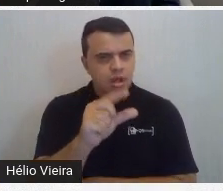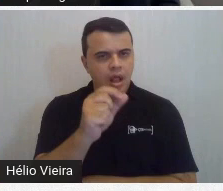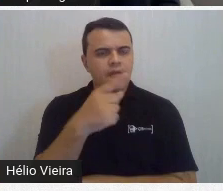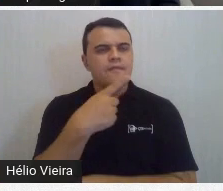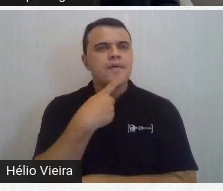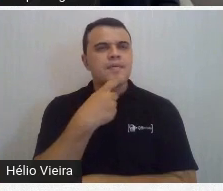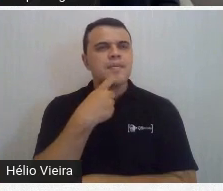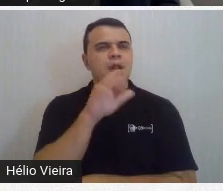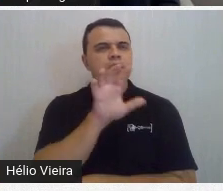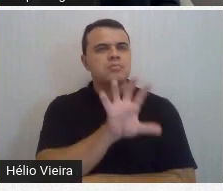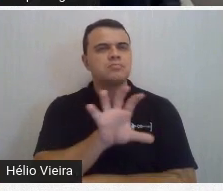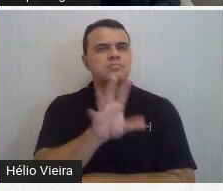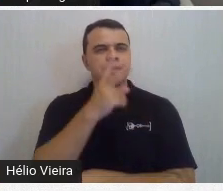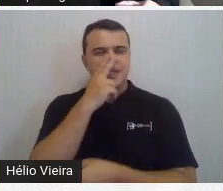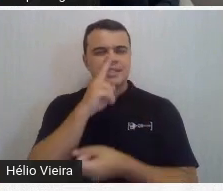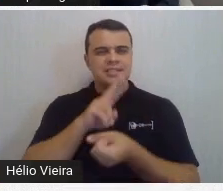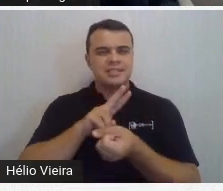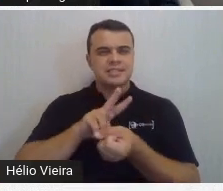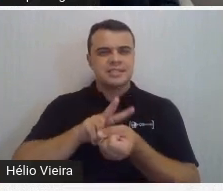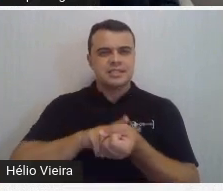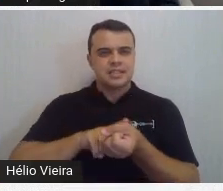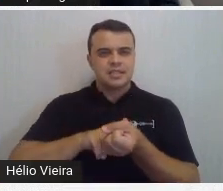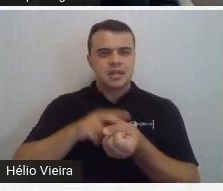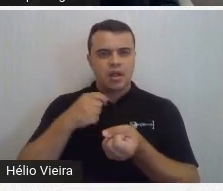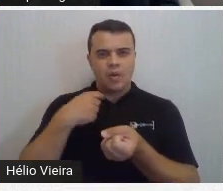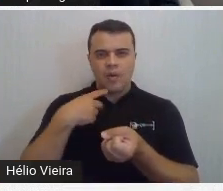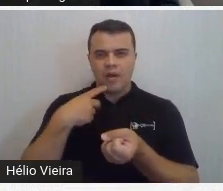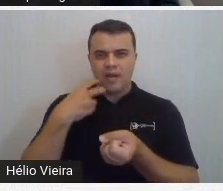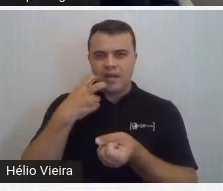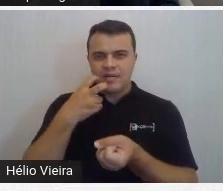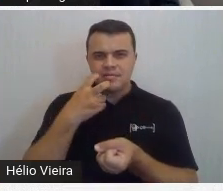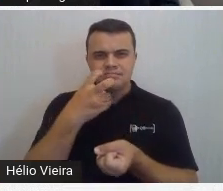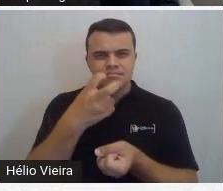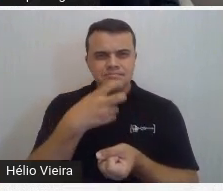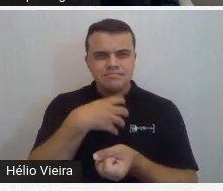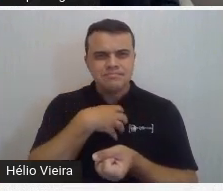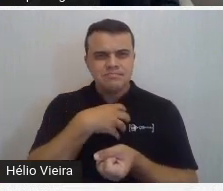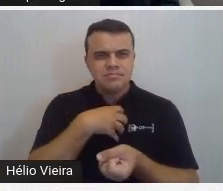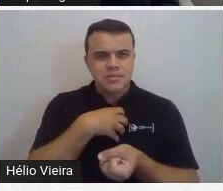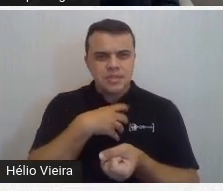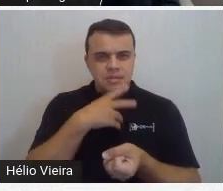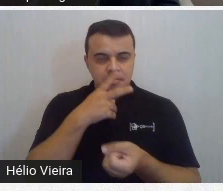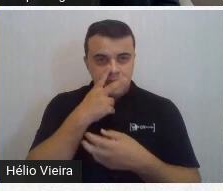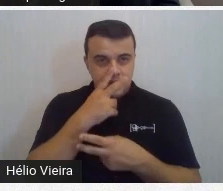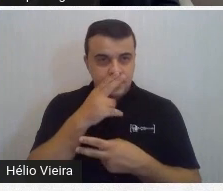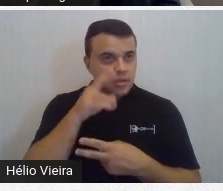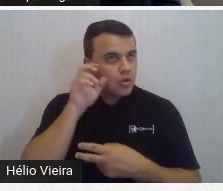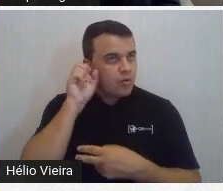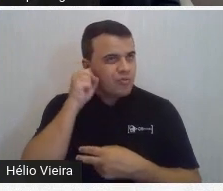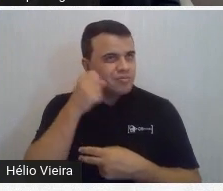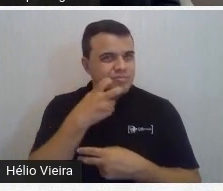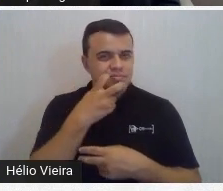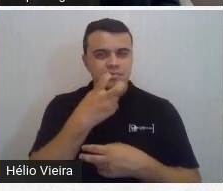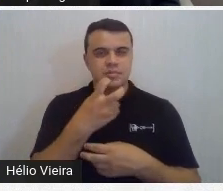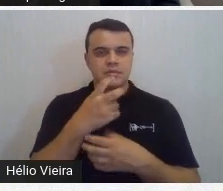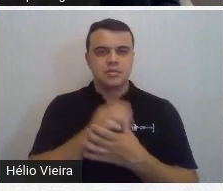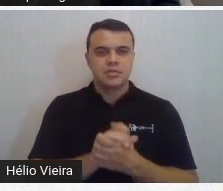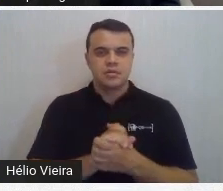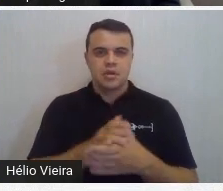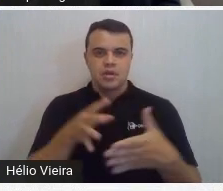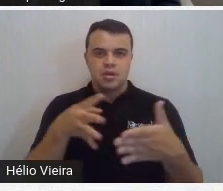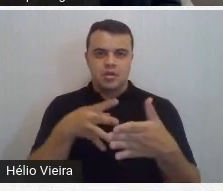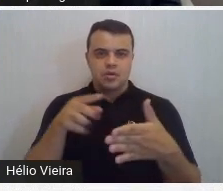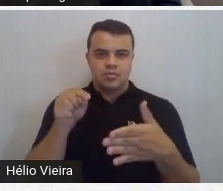vermelhas como sangue. Senti um grito passando pela natureza. Pareceu-me ter ouvido o grito. Eu pintei este